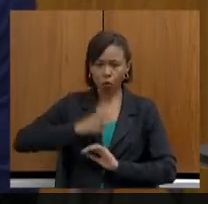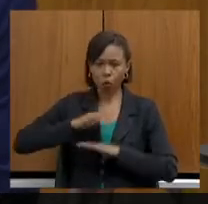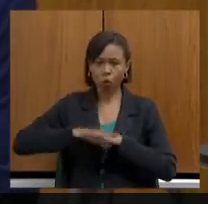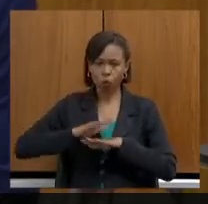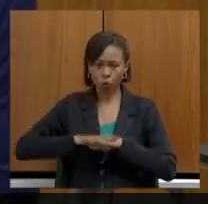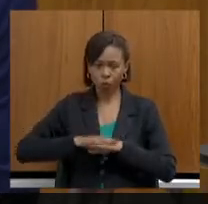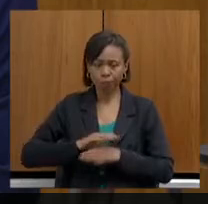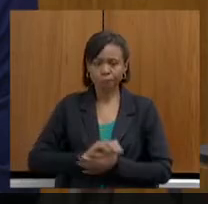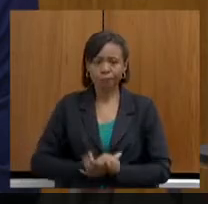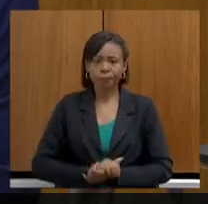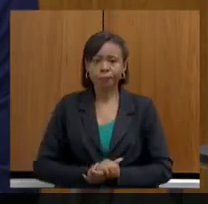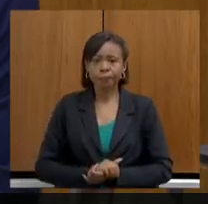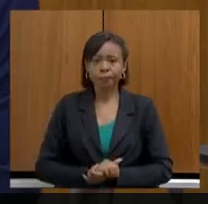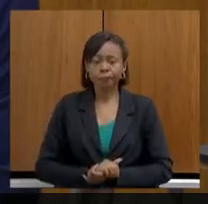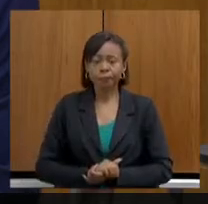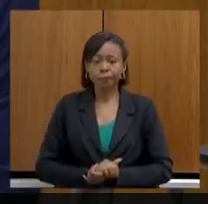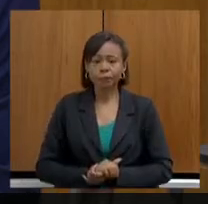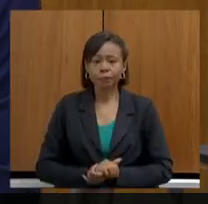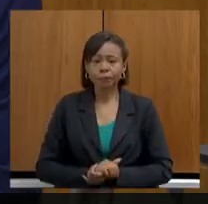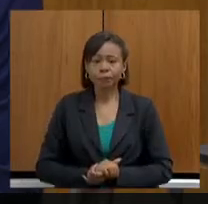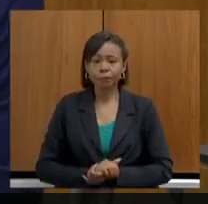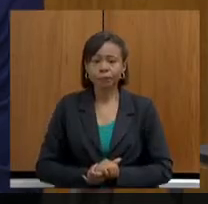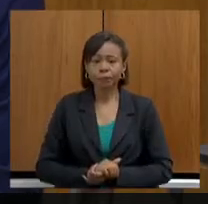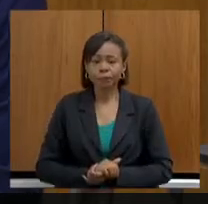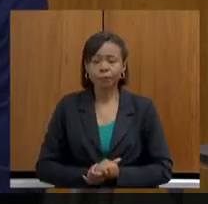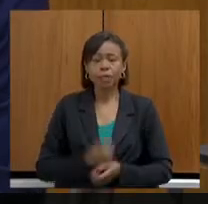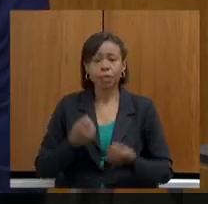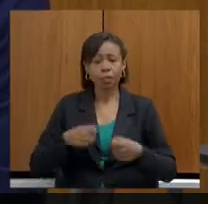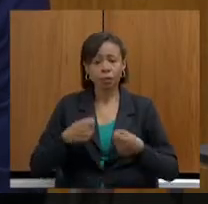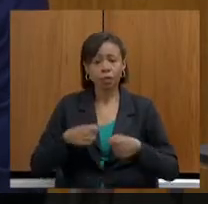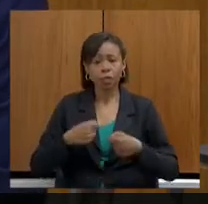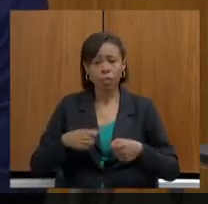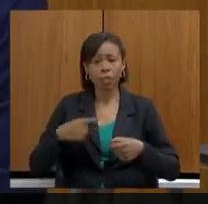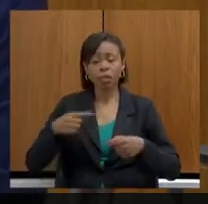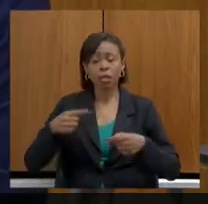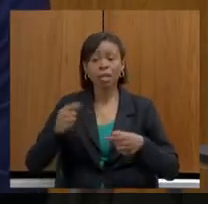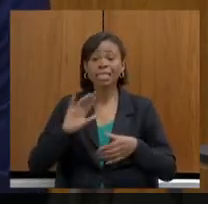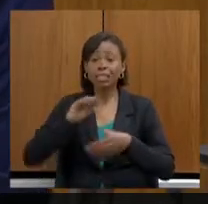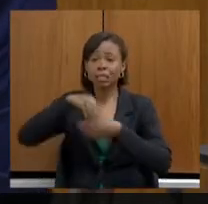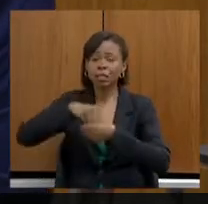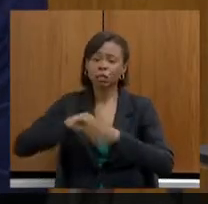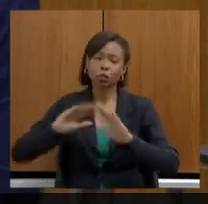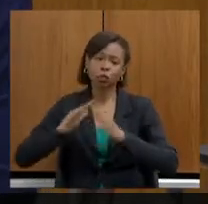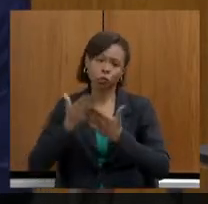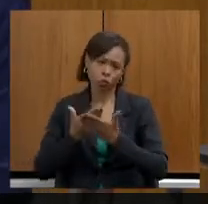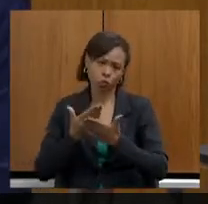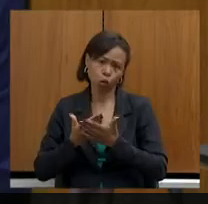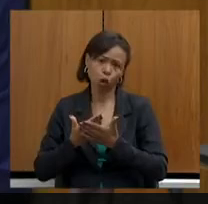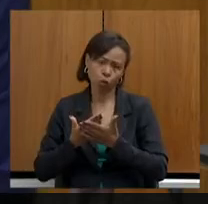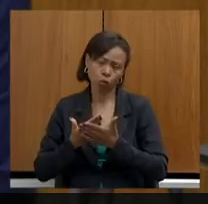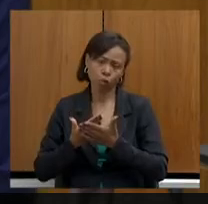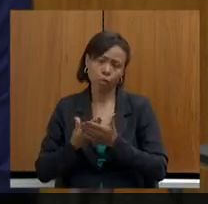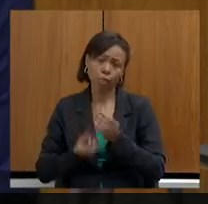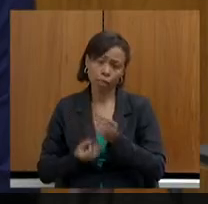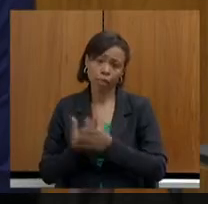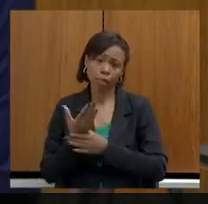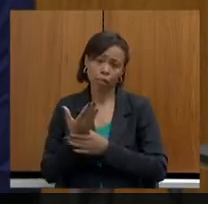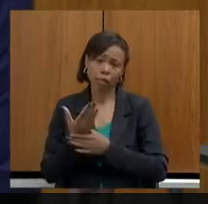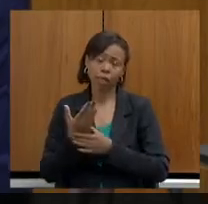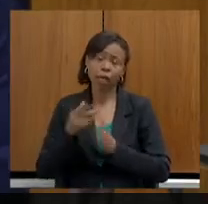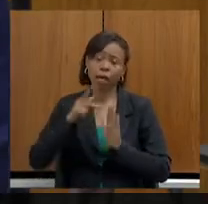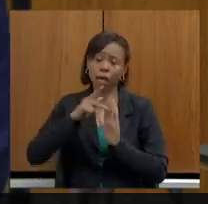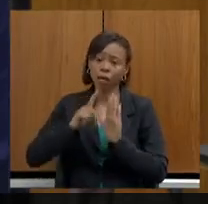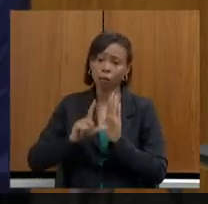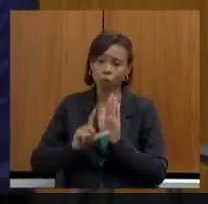é a política que deve ser implementado nas escolas por meio do projeto em estudo pode de fato se